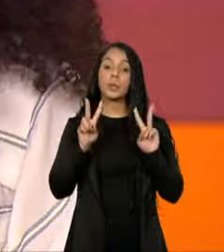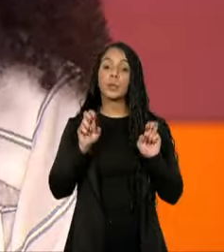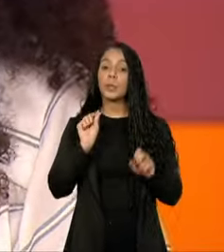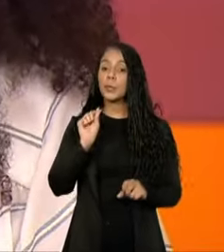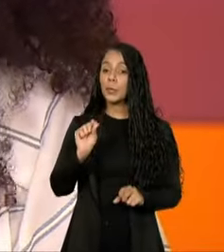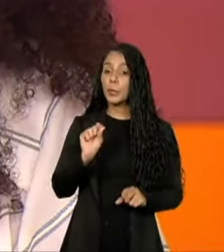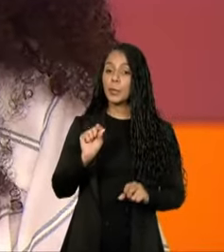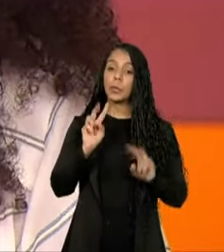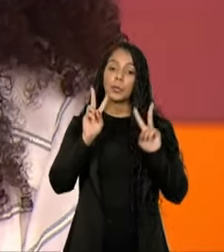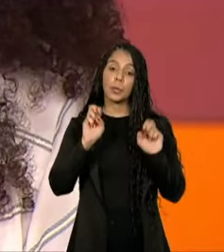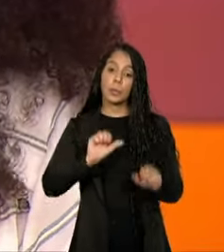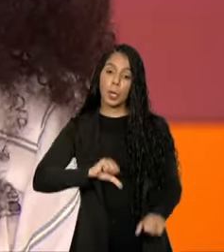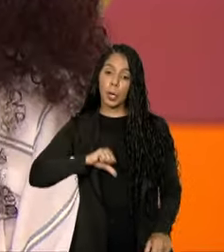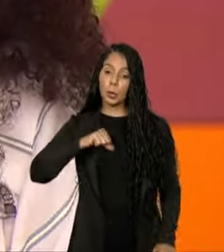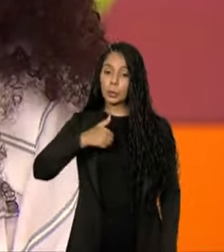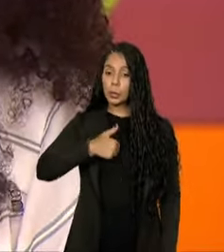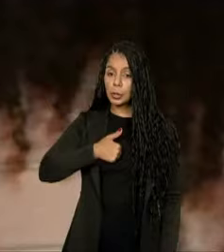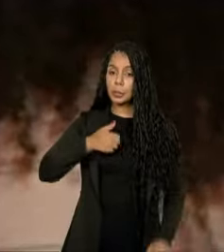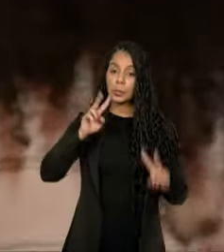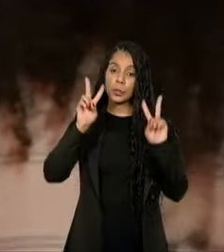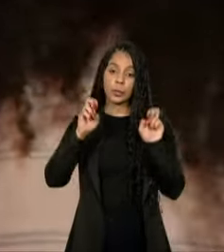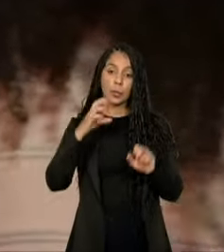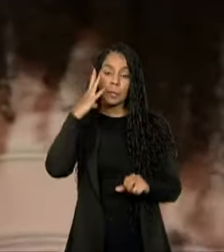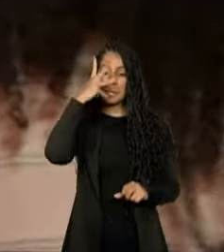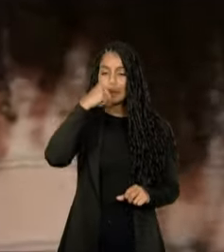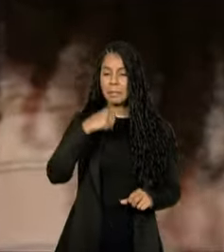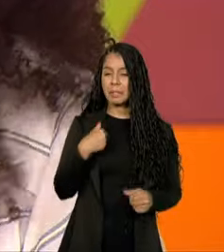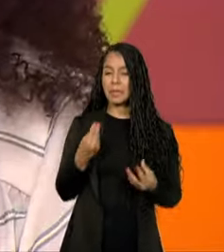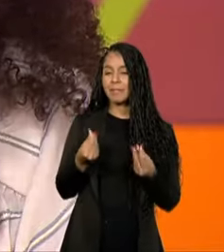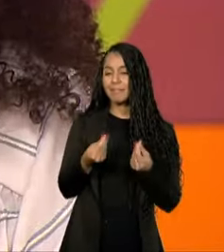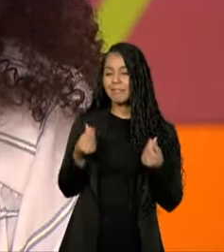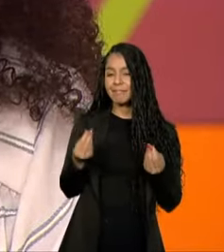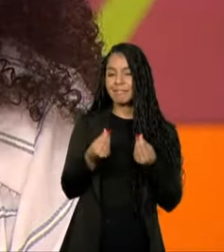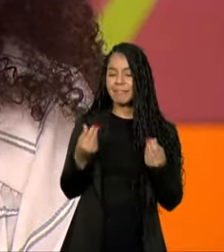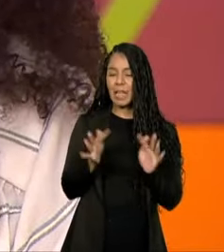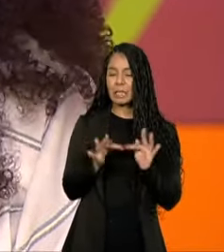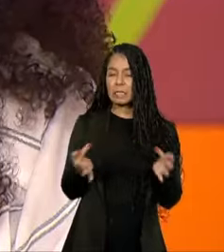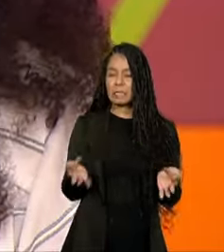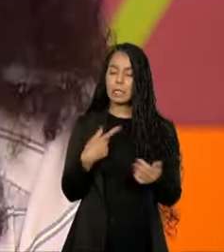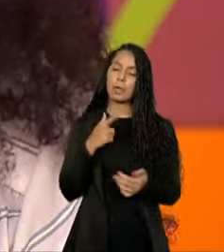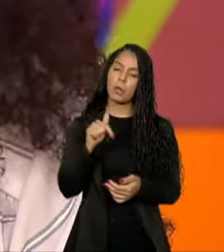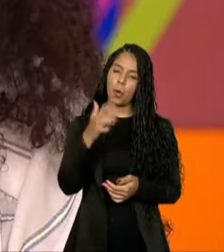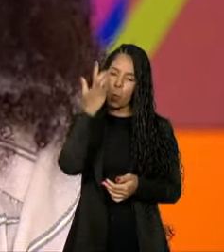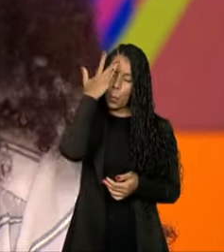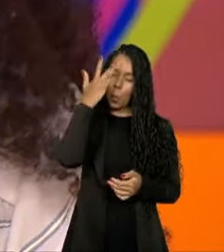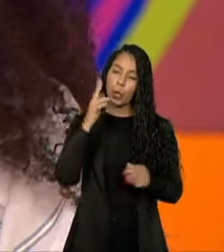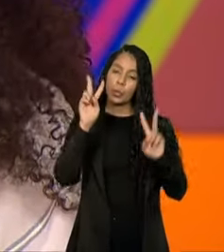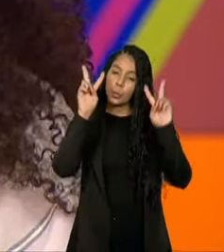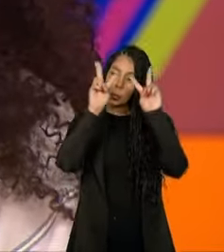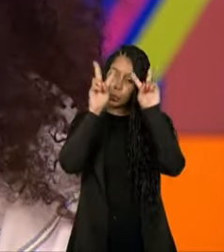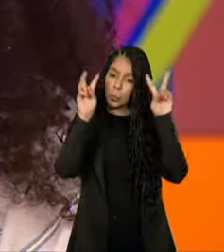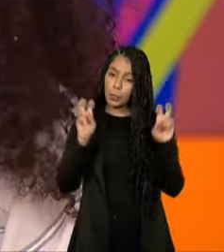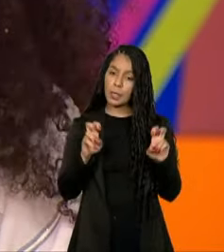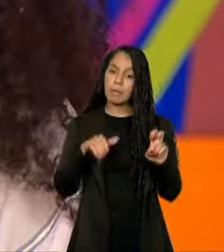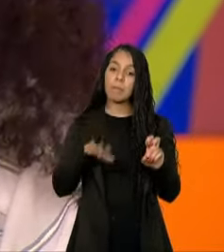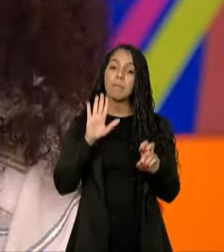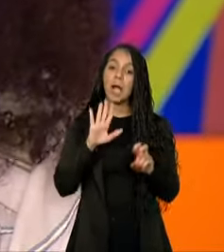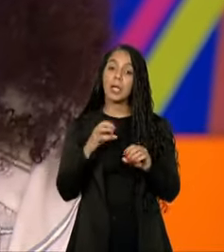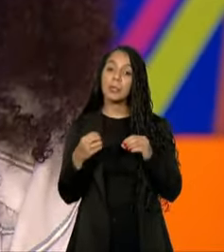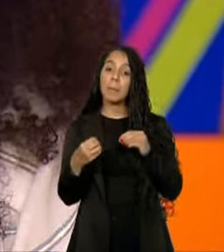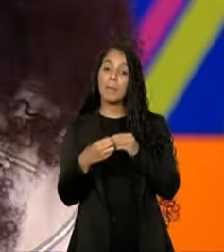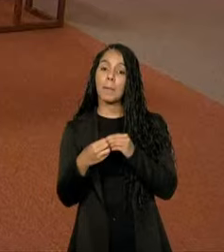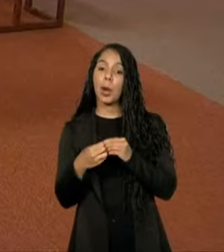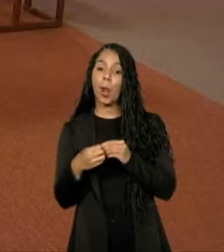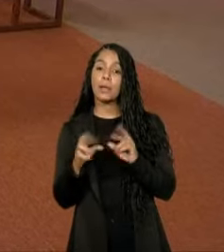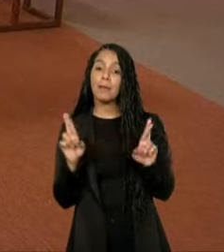Muitas vezes sobre autoestima, sobre beleza, sobre futilidades, ou enfim. Eu acho que o tema, o assunto, fica mais próximo, né?